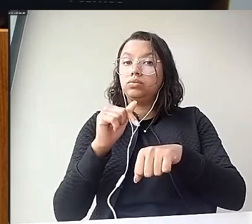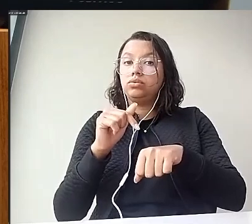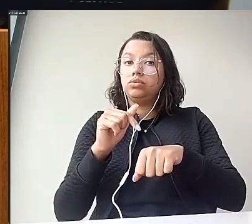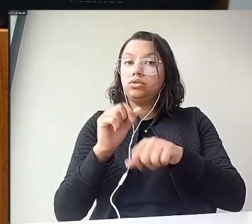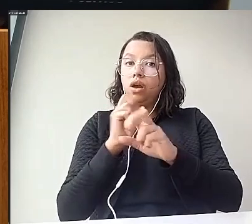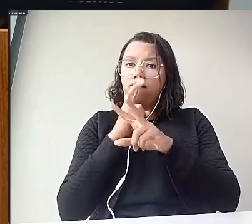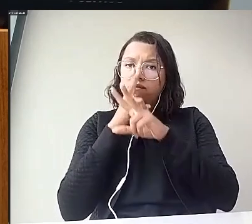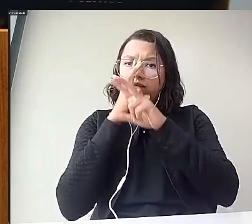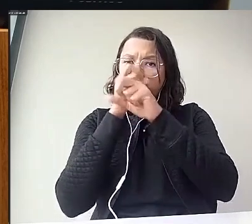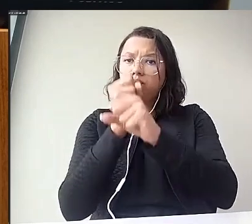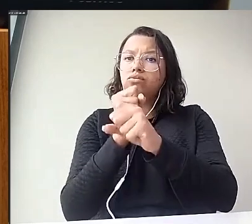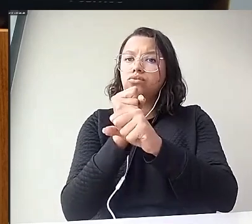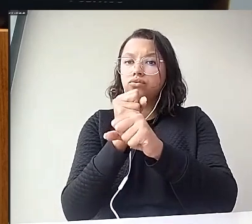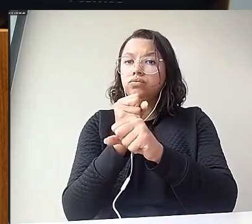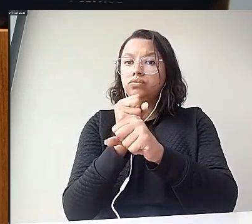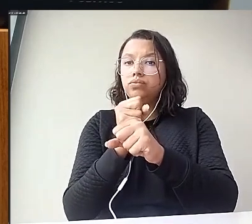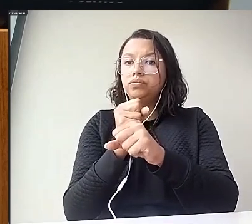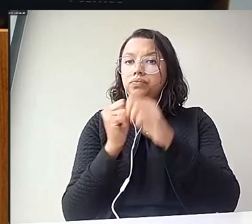fortíssimo.